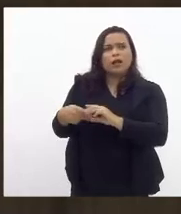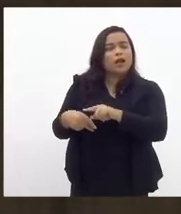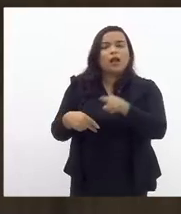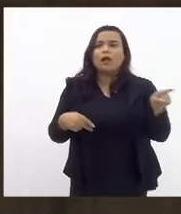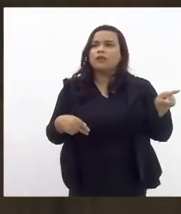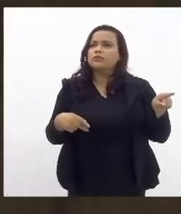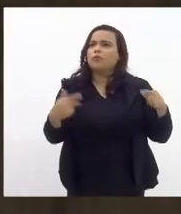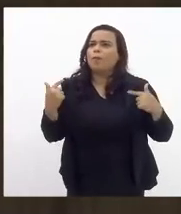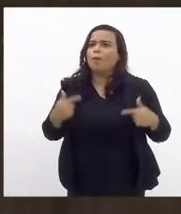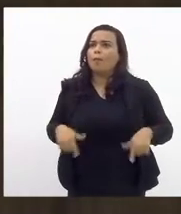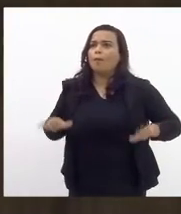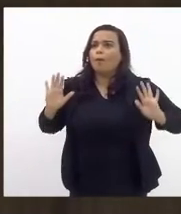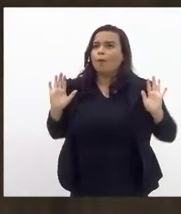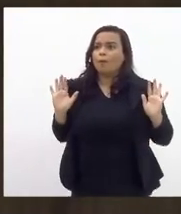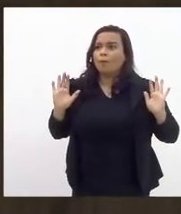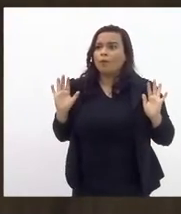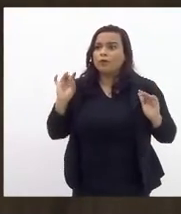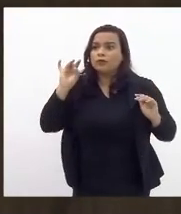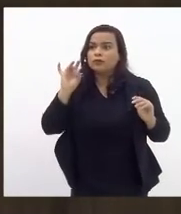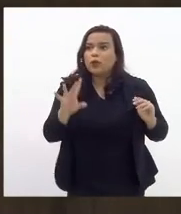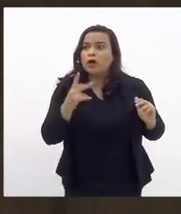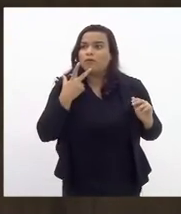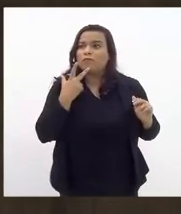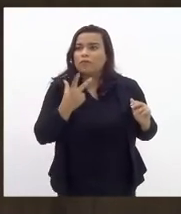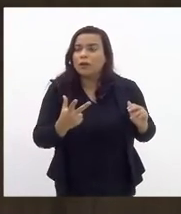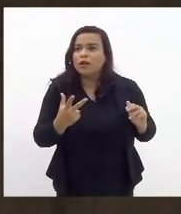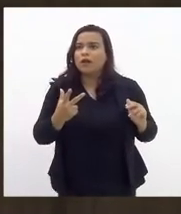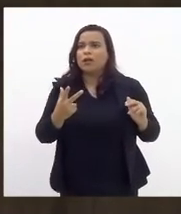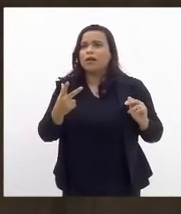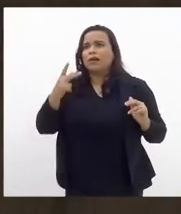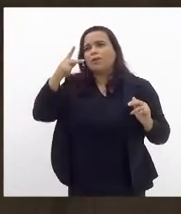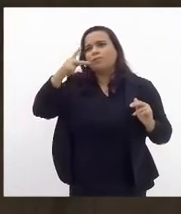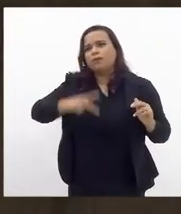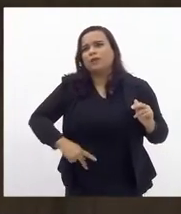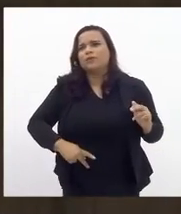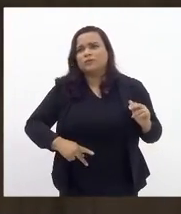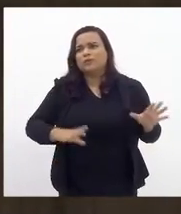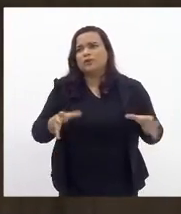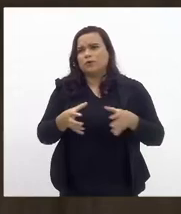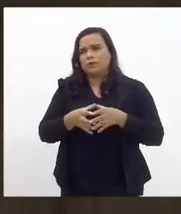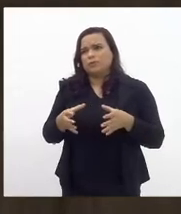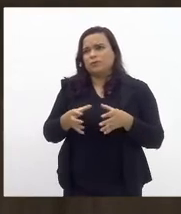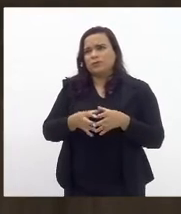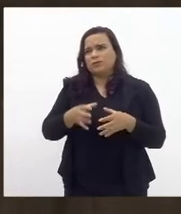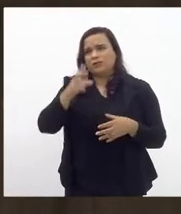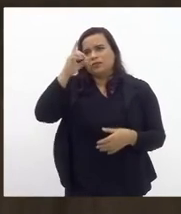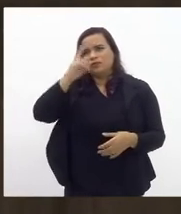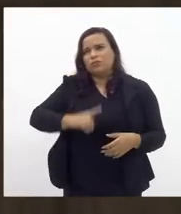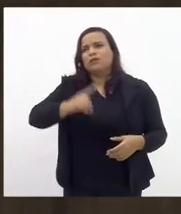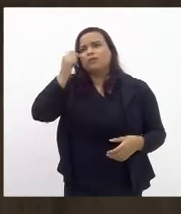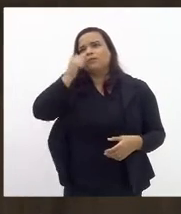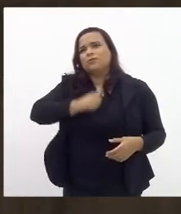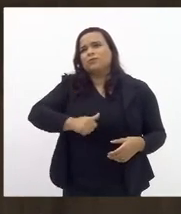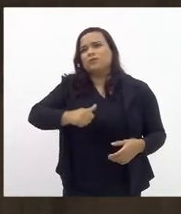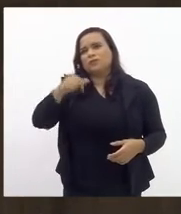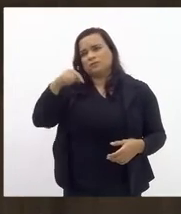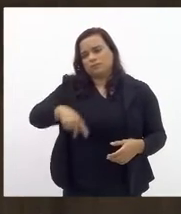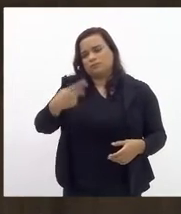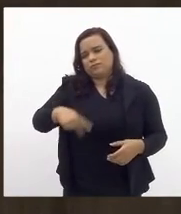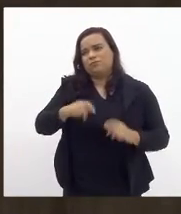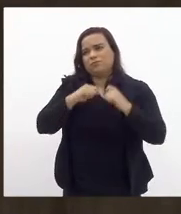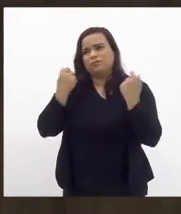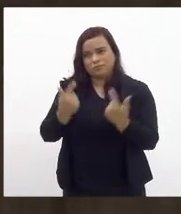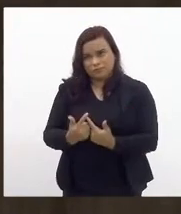simplesmente começaram a atacar a presidenta da Comissão de Direitos das Mulheres dessa casa.